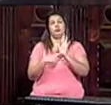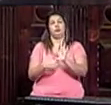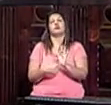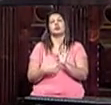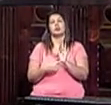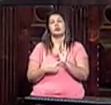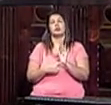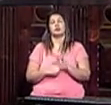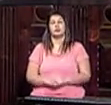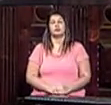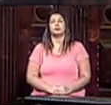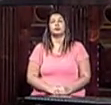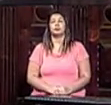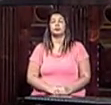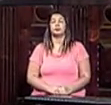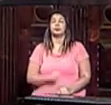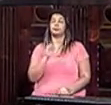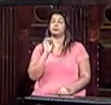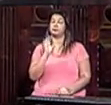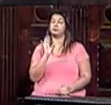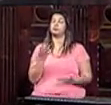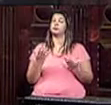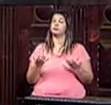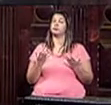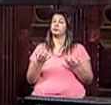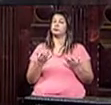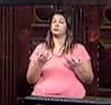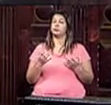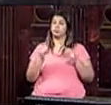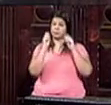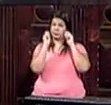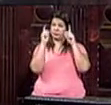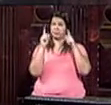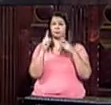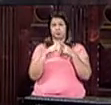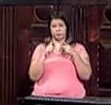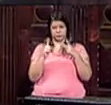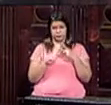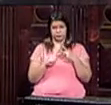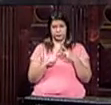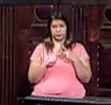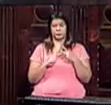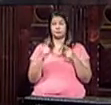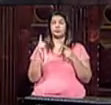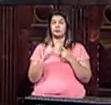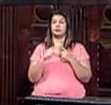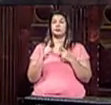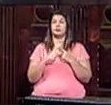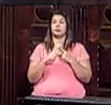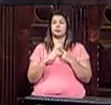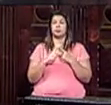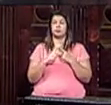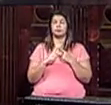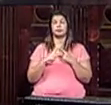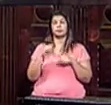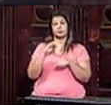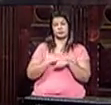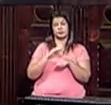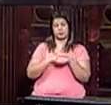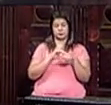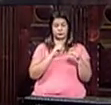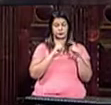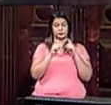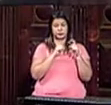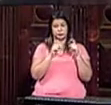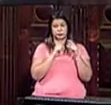à questão da lei. Mas eu queria chamar aqui a atenção para duas iniciativas. A primeira, fruto da reunião em